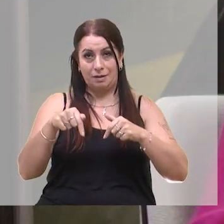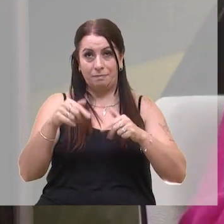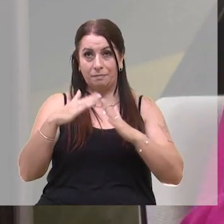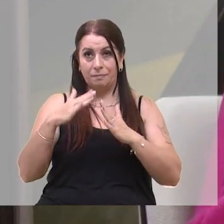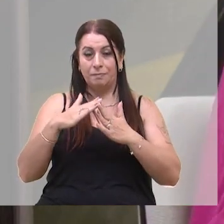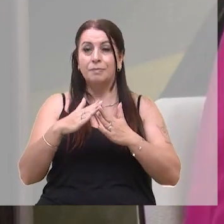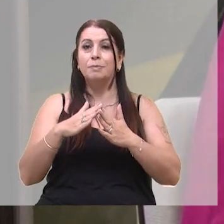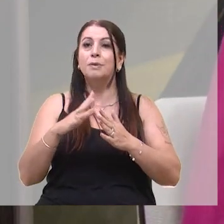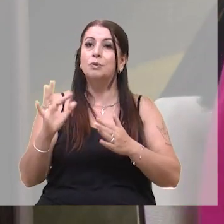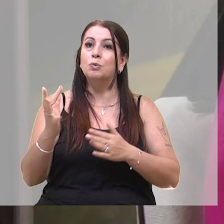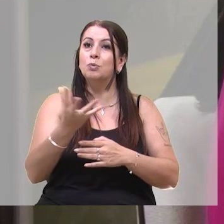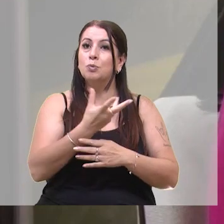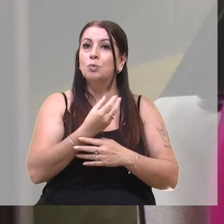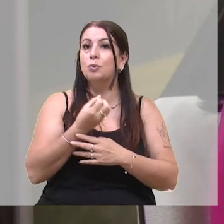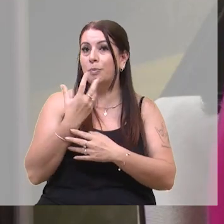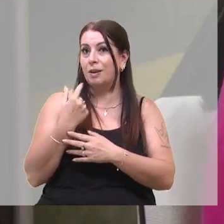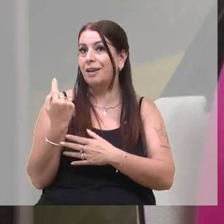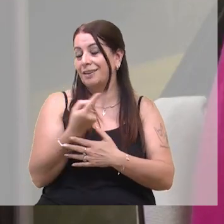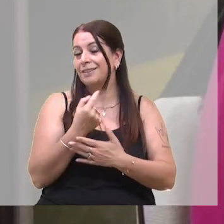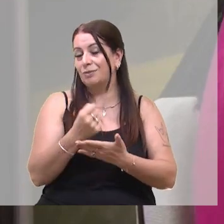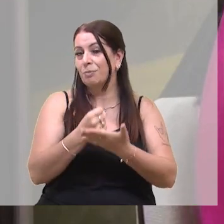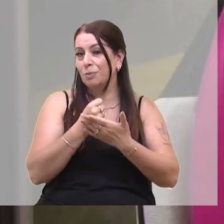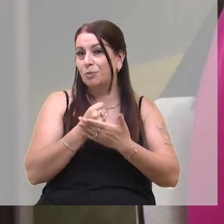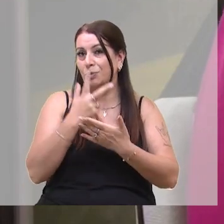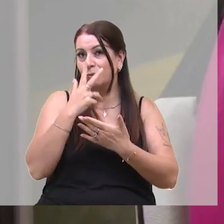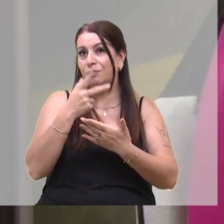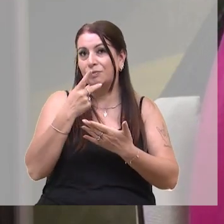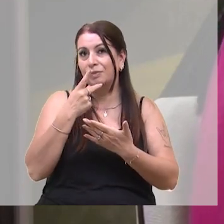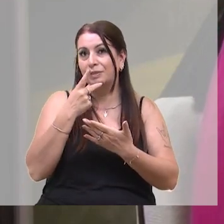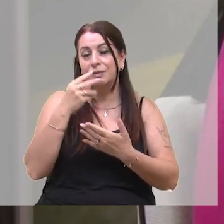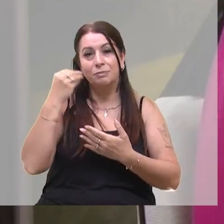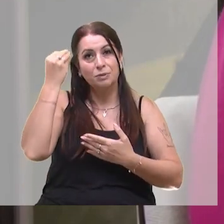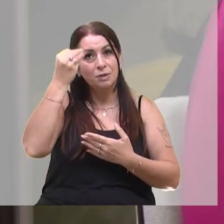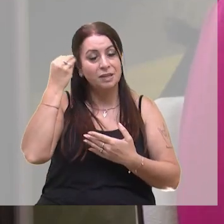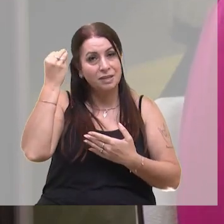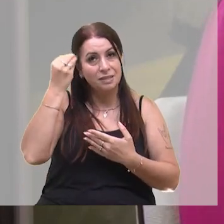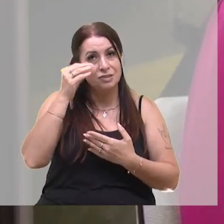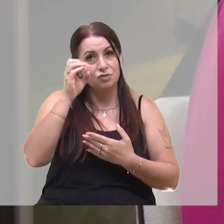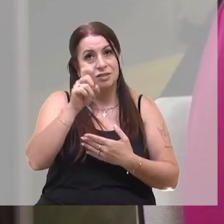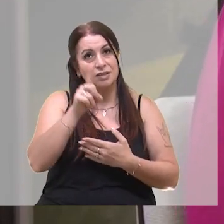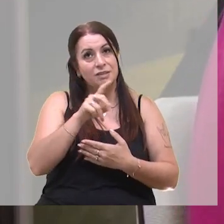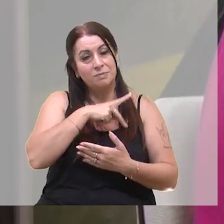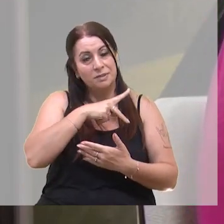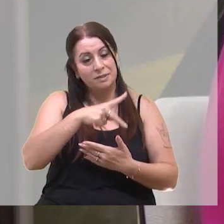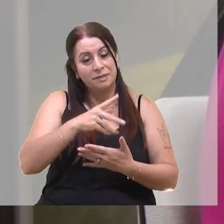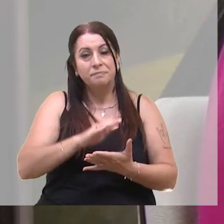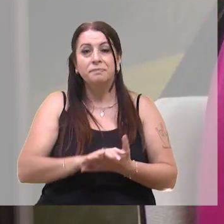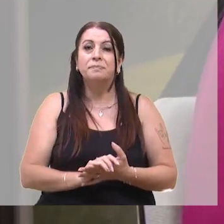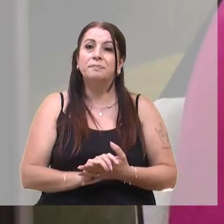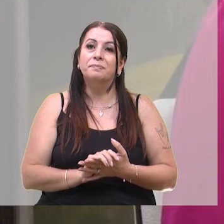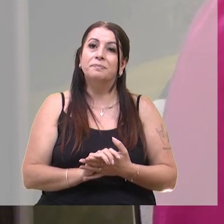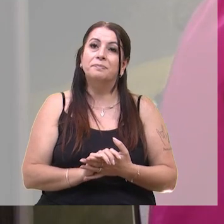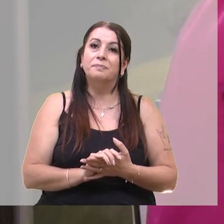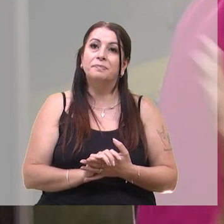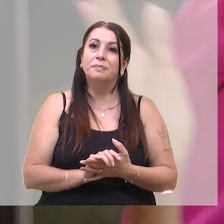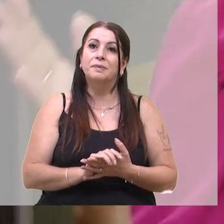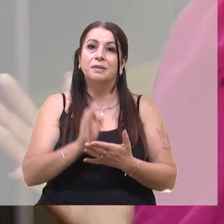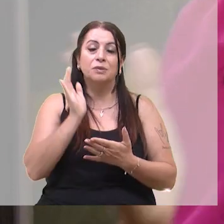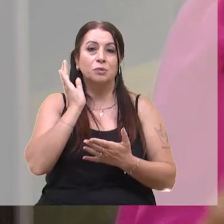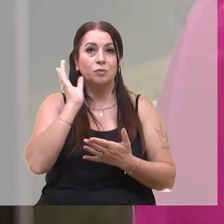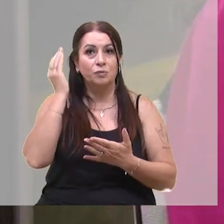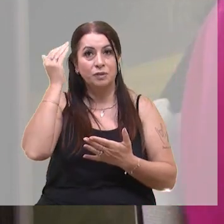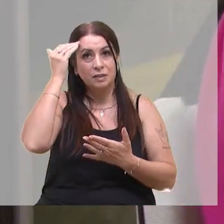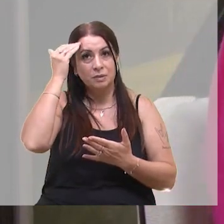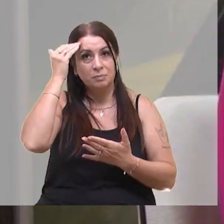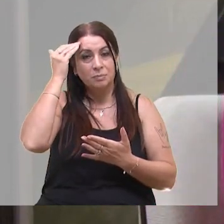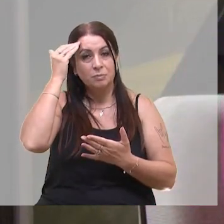Então, estou cercada, muito bem cercada, como tu já disseste, pela experiência de ex-presidentes, né, com o Felipe